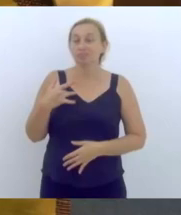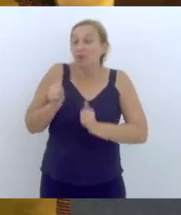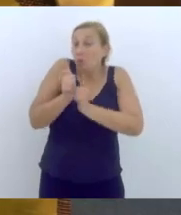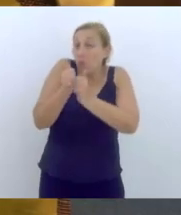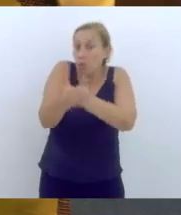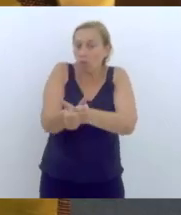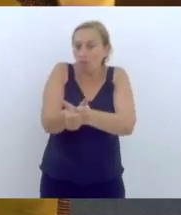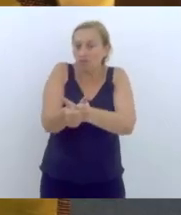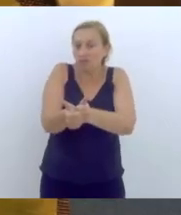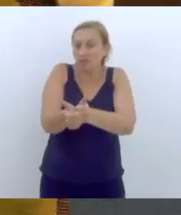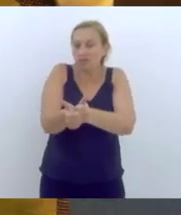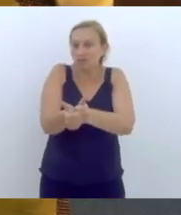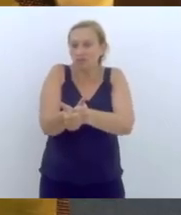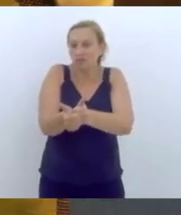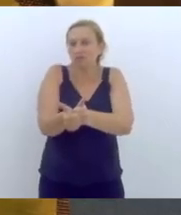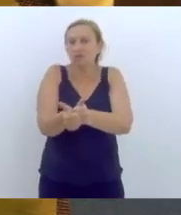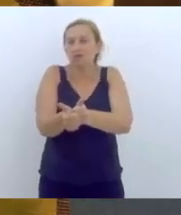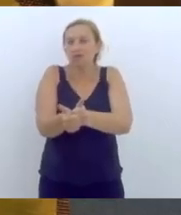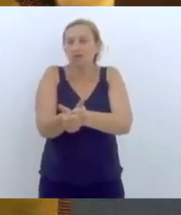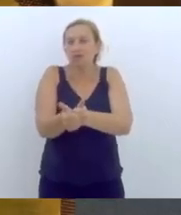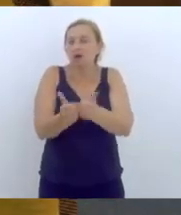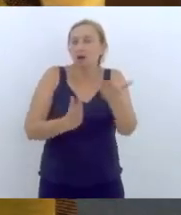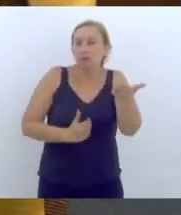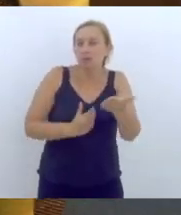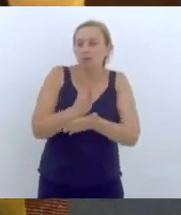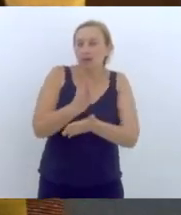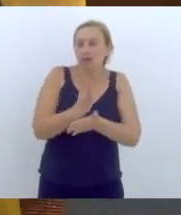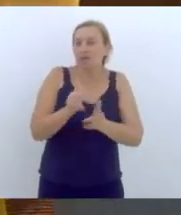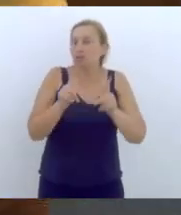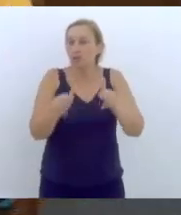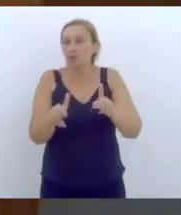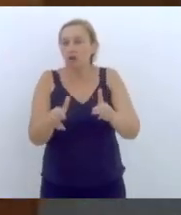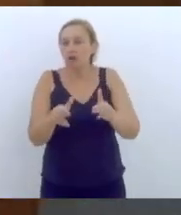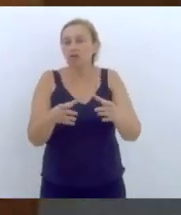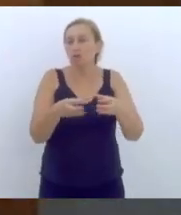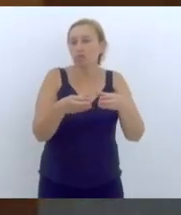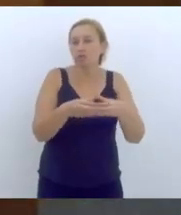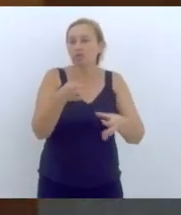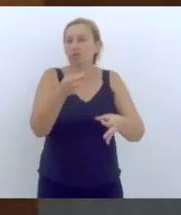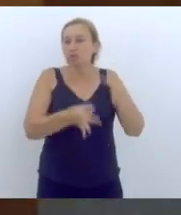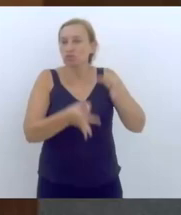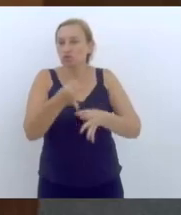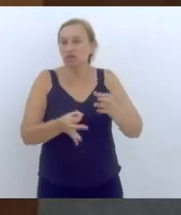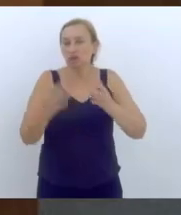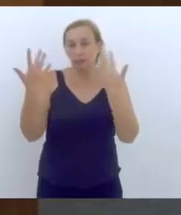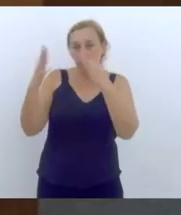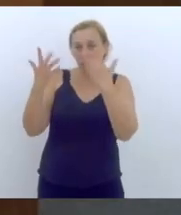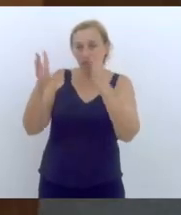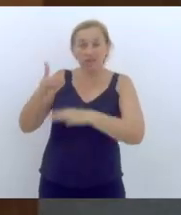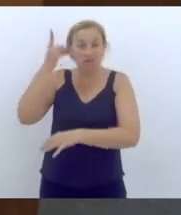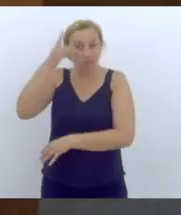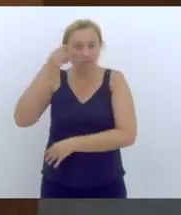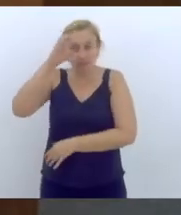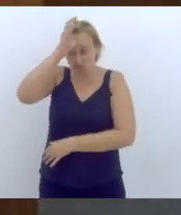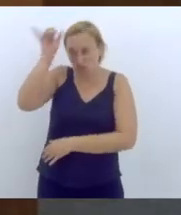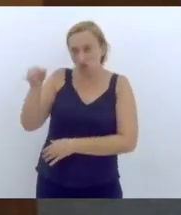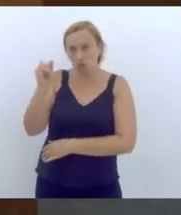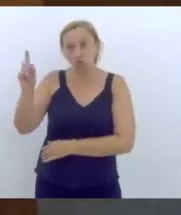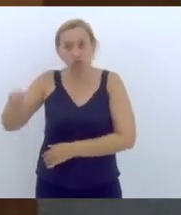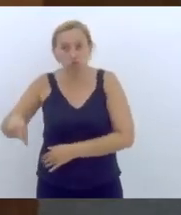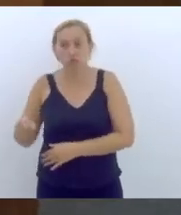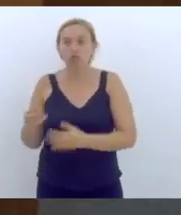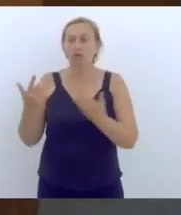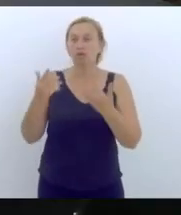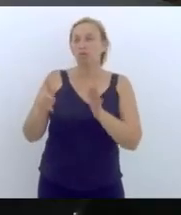acompanhar o parecer da Comissão de Constituição e Justiça, sauda a companheira deputada Tia Ju pela aprovação favorável do projeto